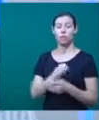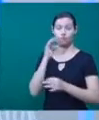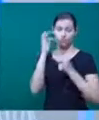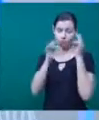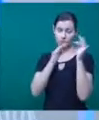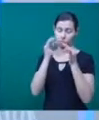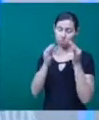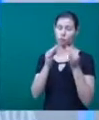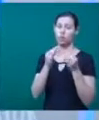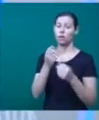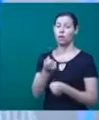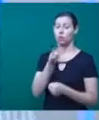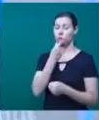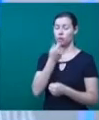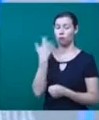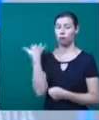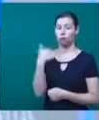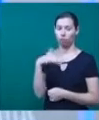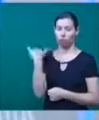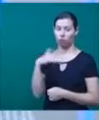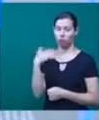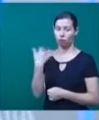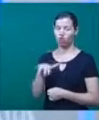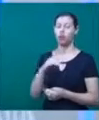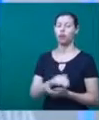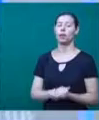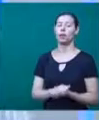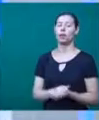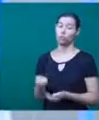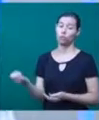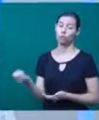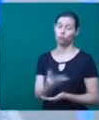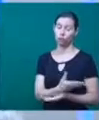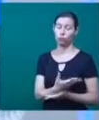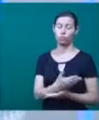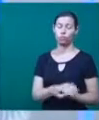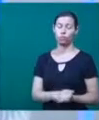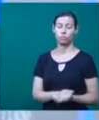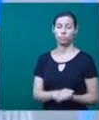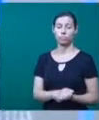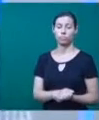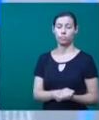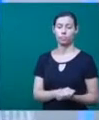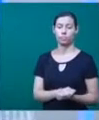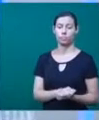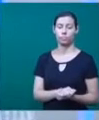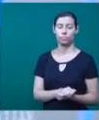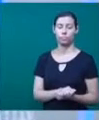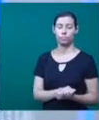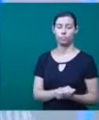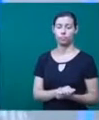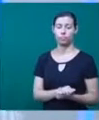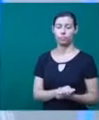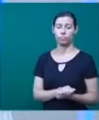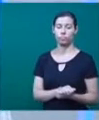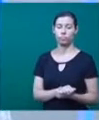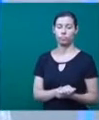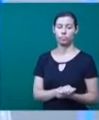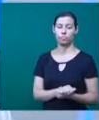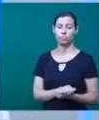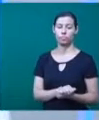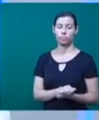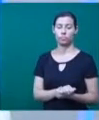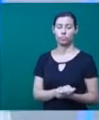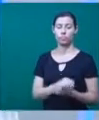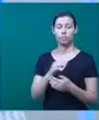doença. São remédios caros, são de última geração, né, esses mais recentes. Então, geralmente, a gente tem o